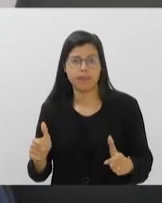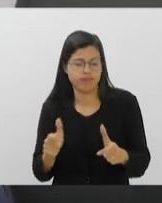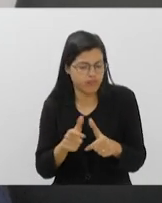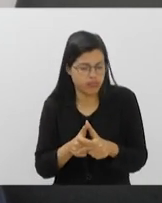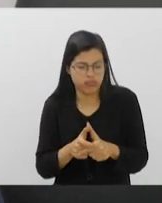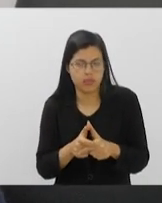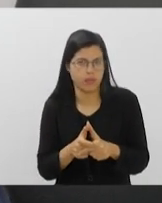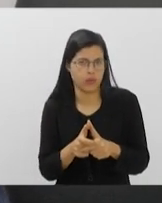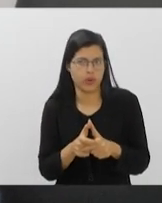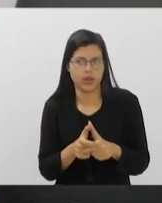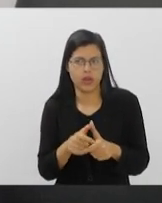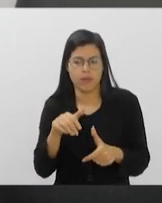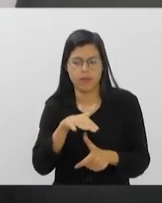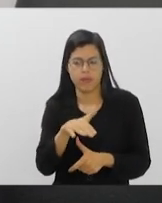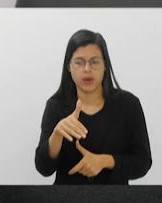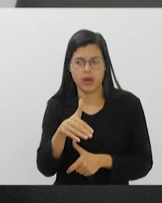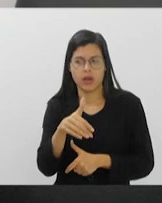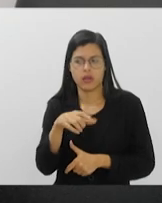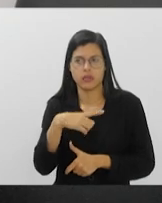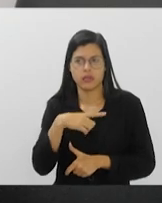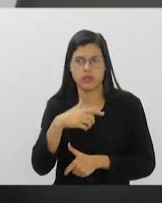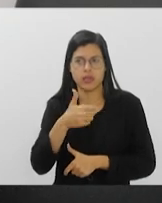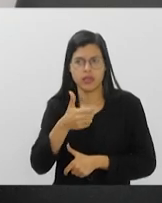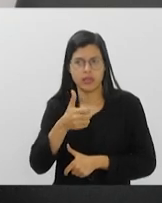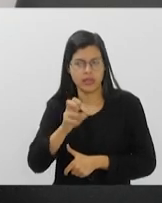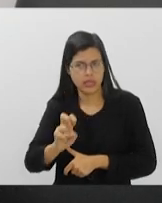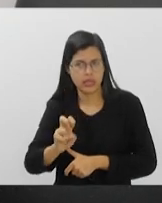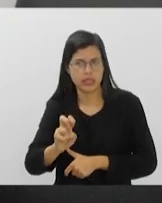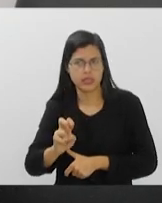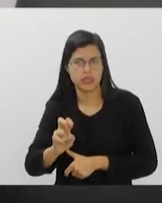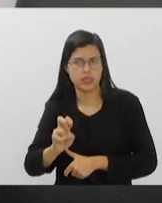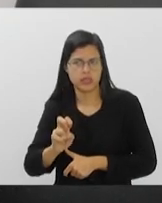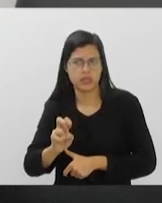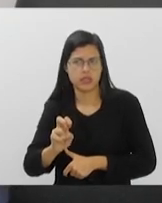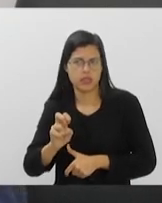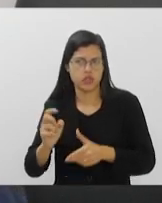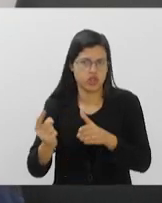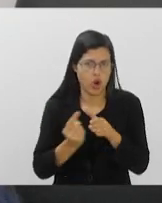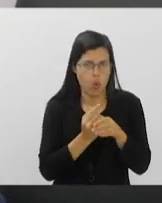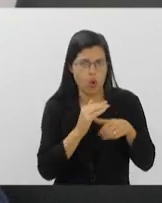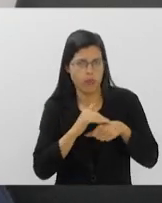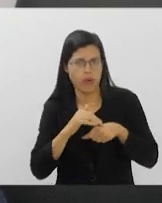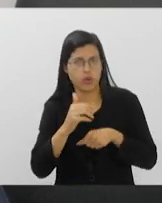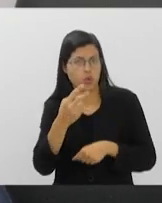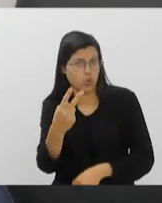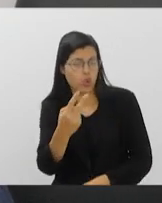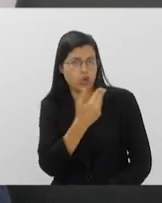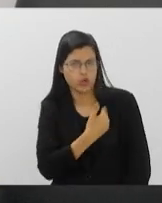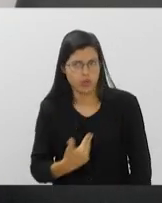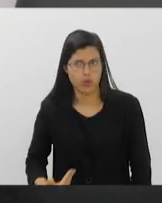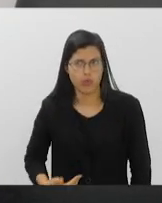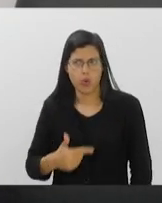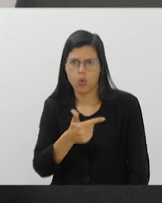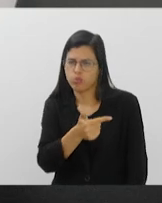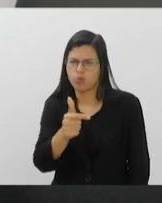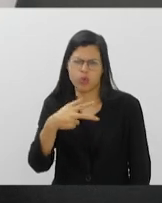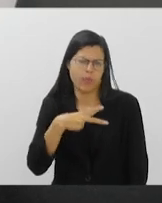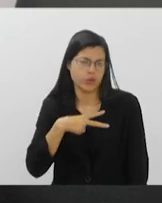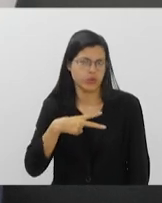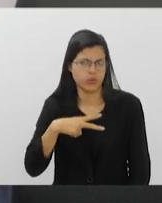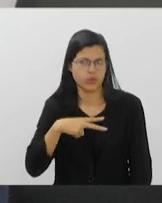minha área eu tenho 15 serviços de acolhimento e dois só que são públicos então o resto são privados em regra ligados